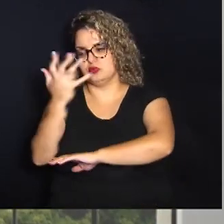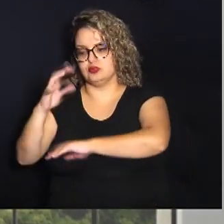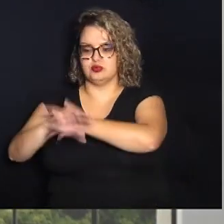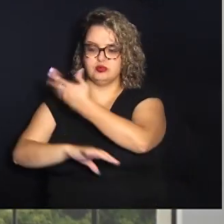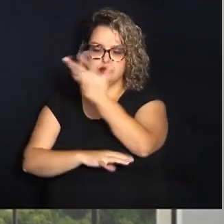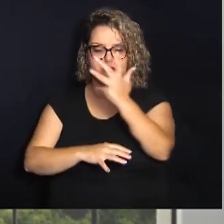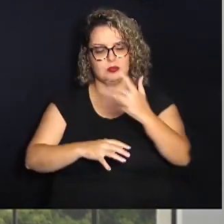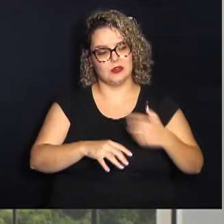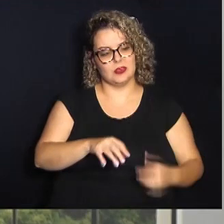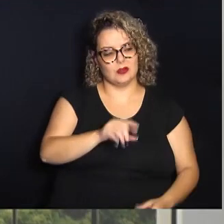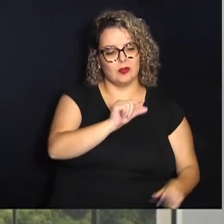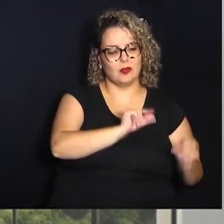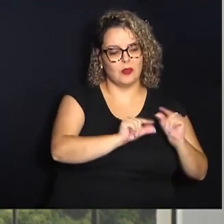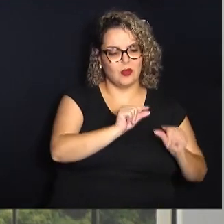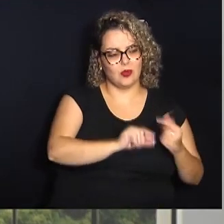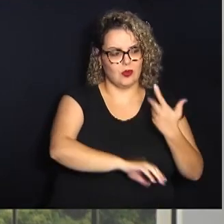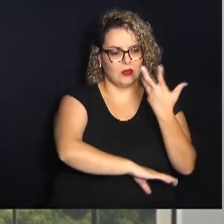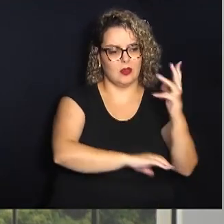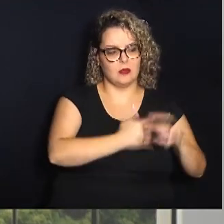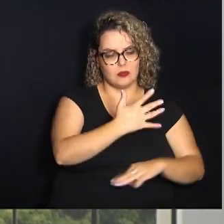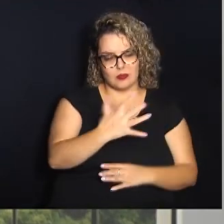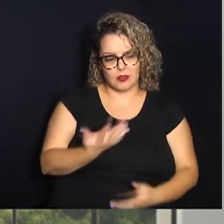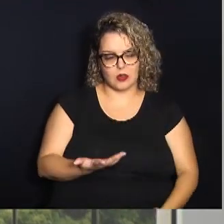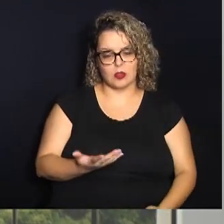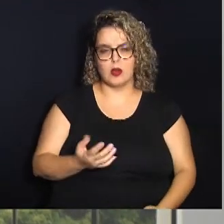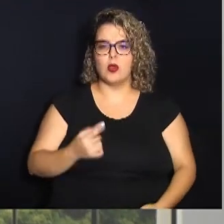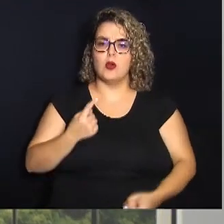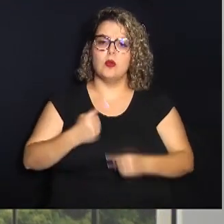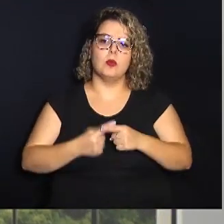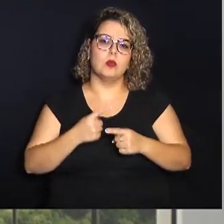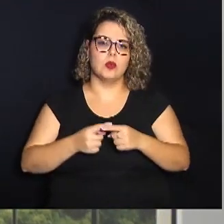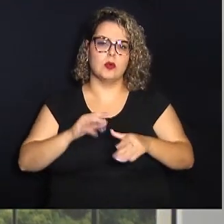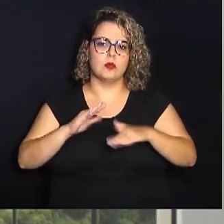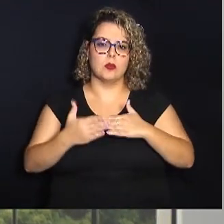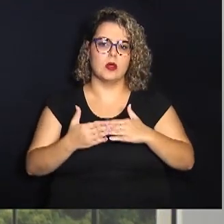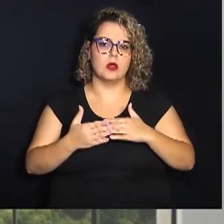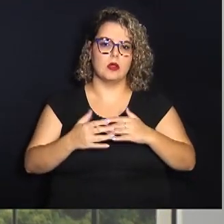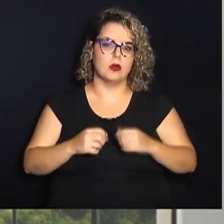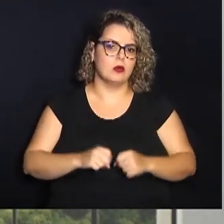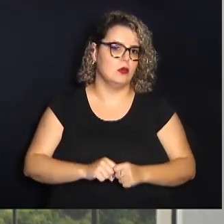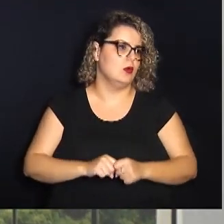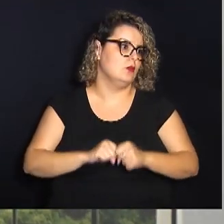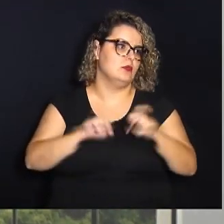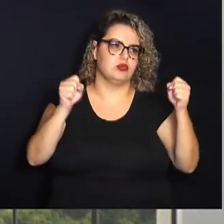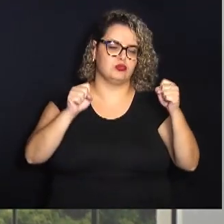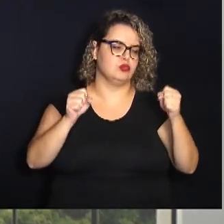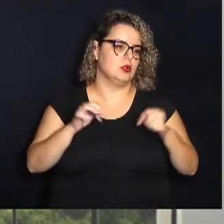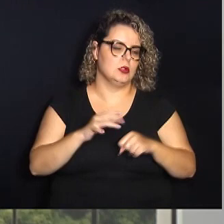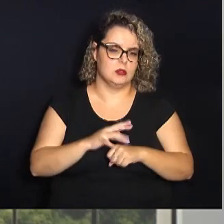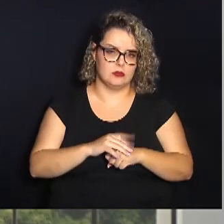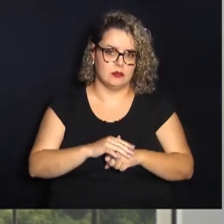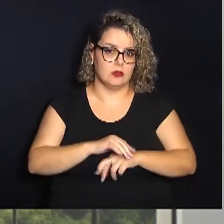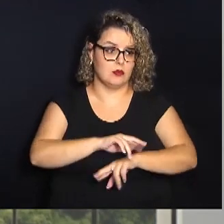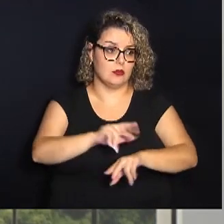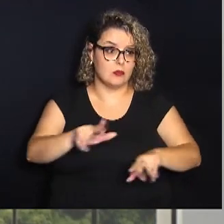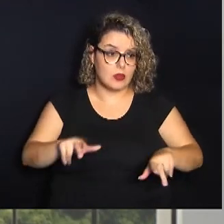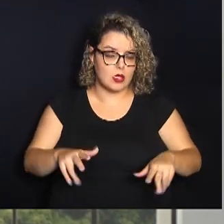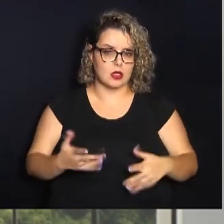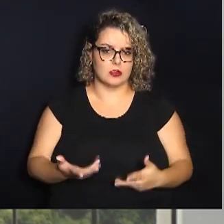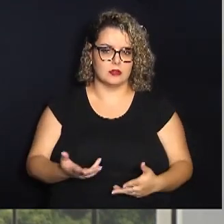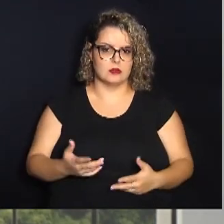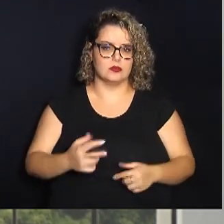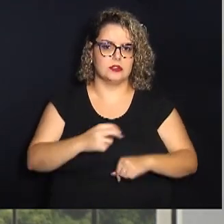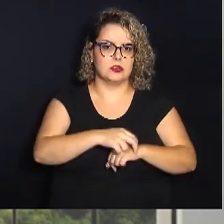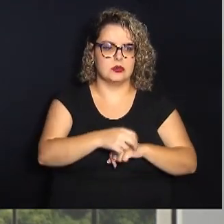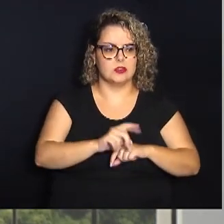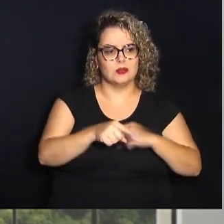não, Fausto, por que em alguns bairros nós temos o surto da doença, com centenas de casos, e outros